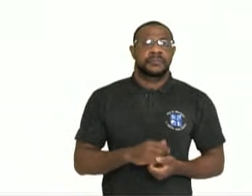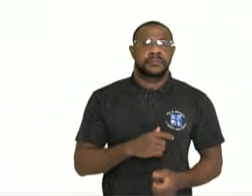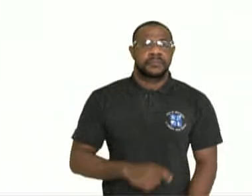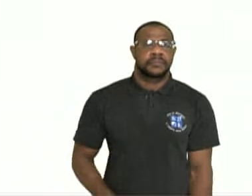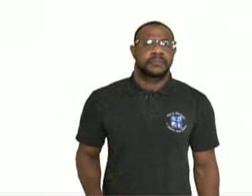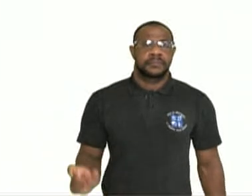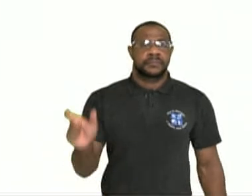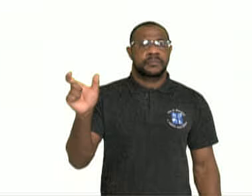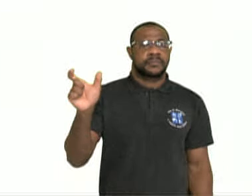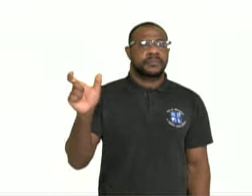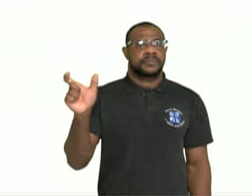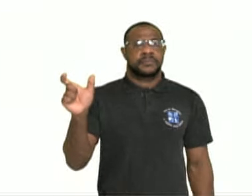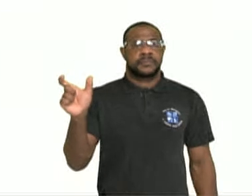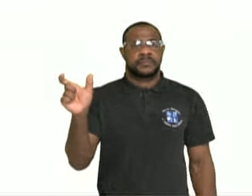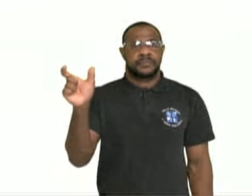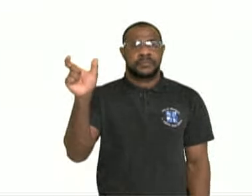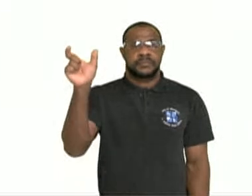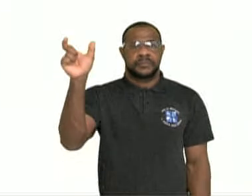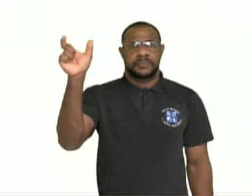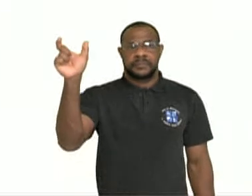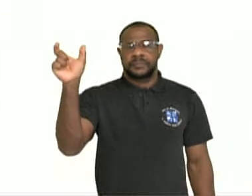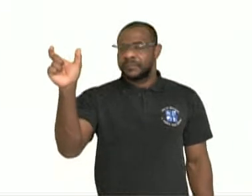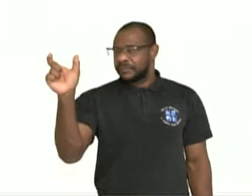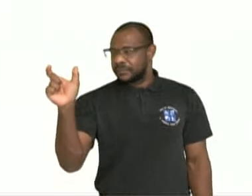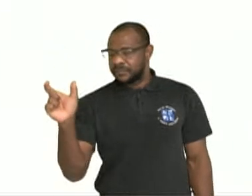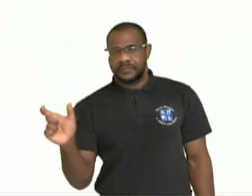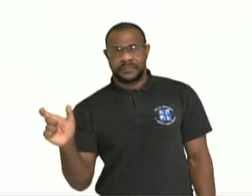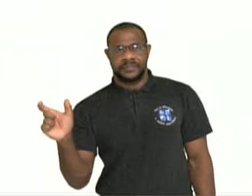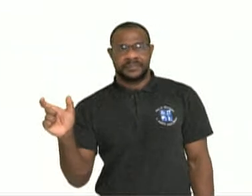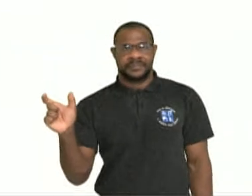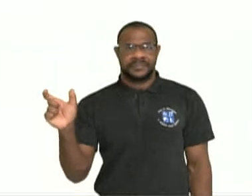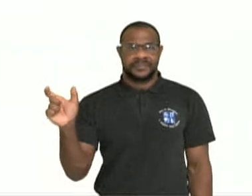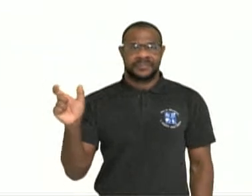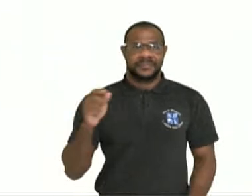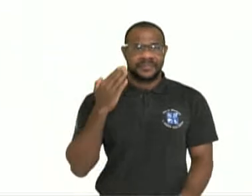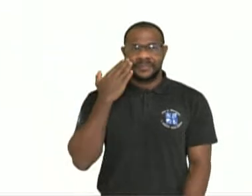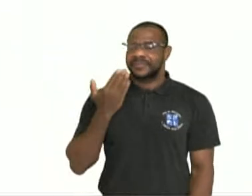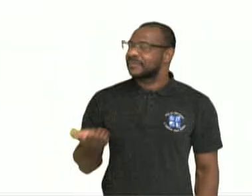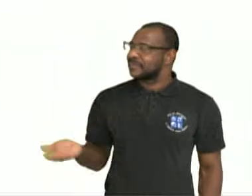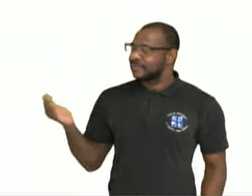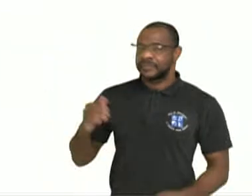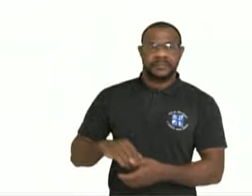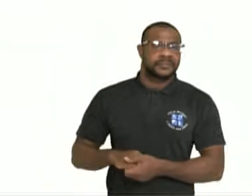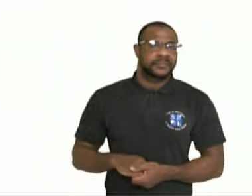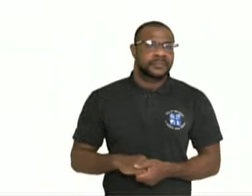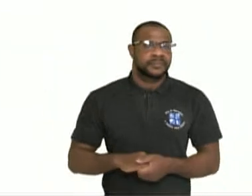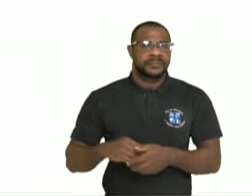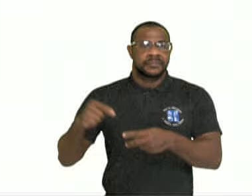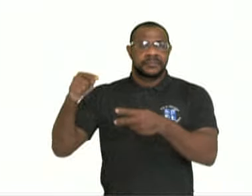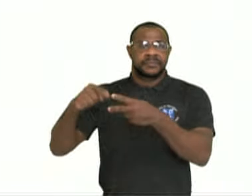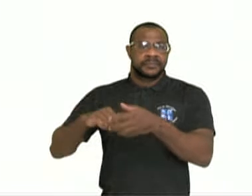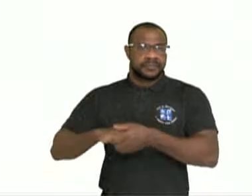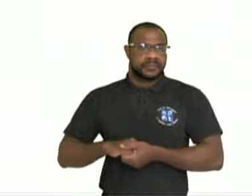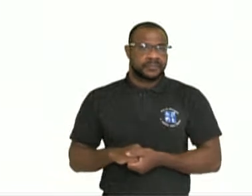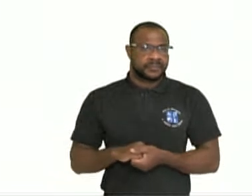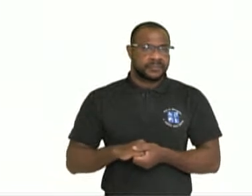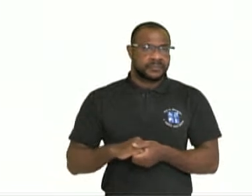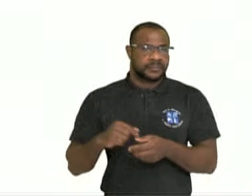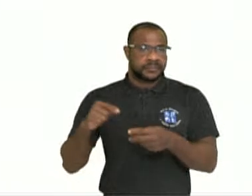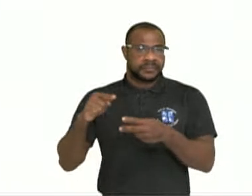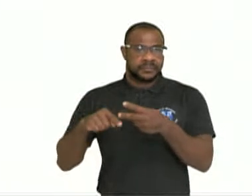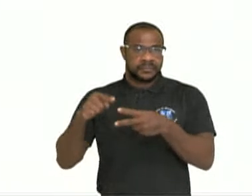acá, liberémonos del deber e comencemos a ser. Há duas informações que